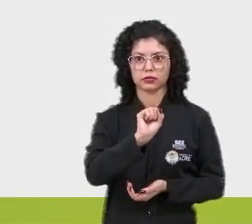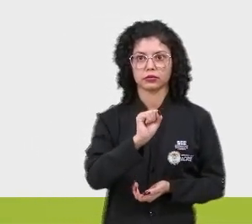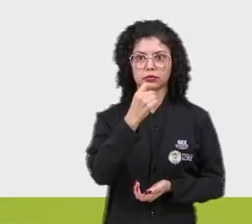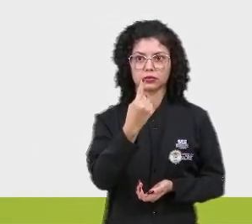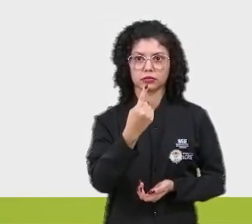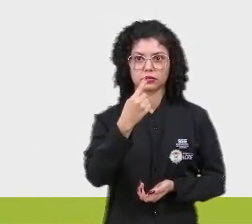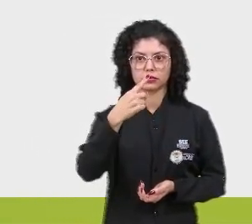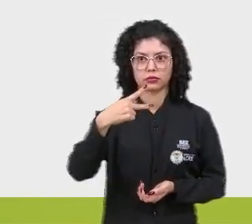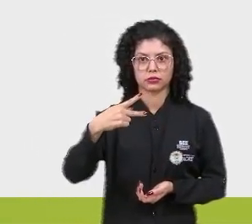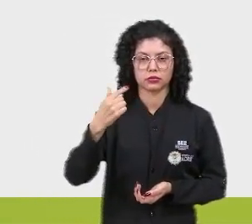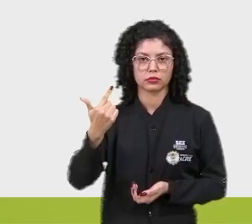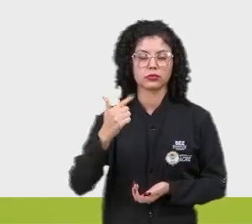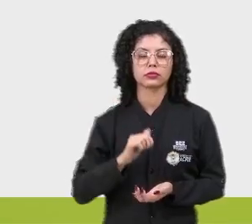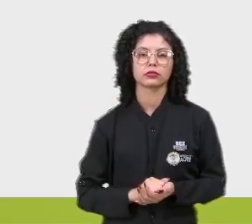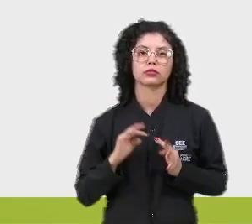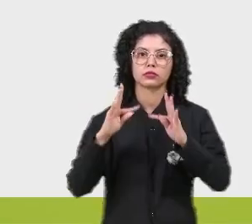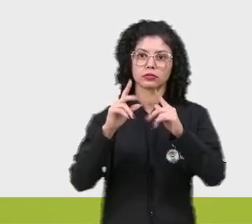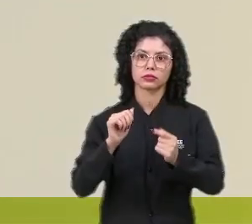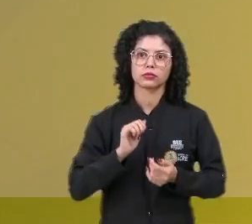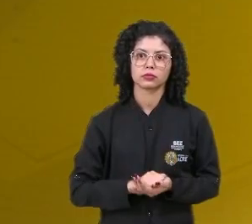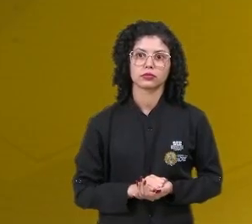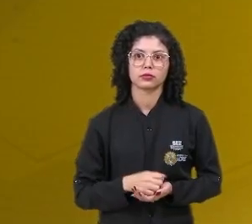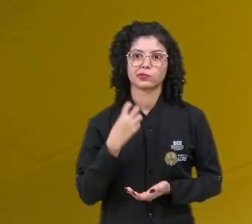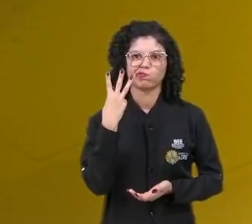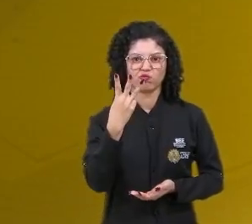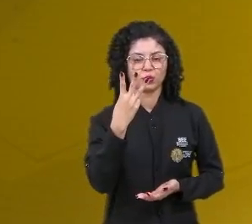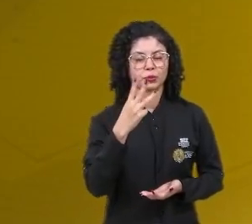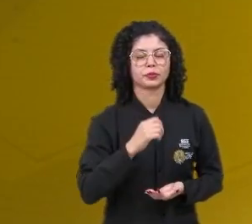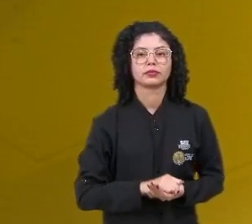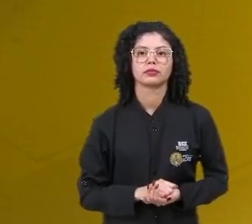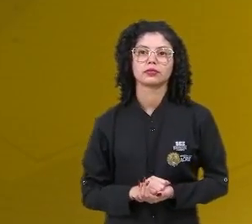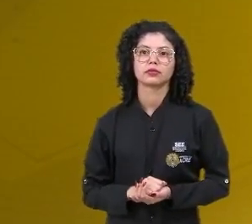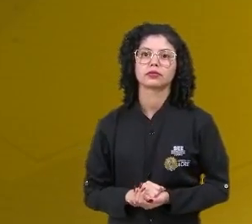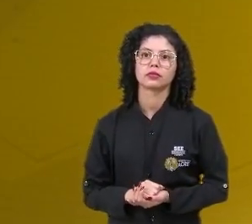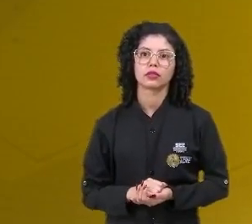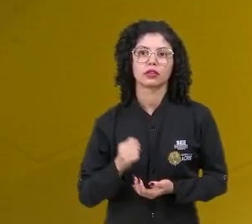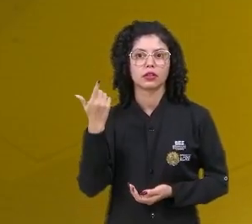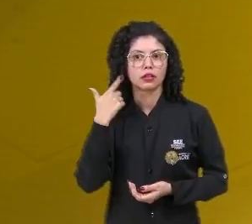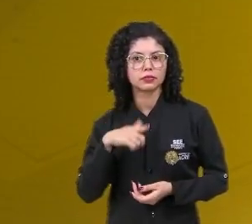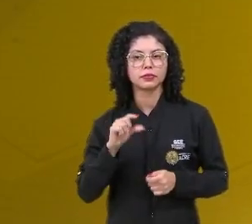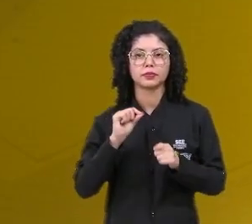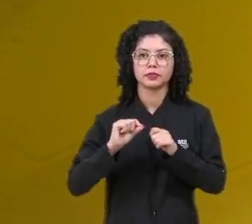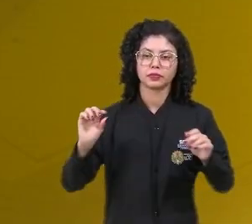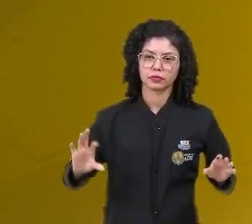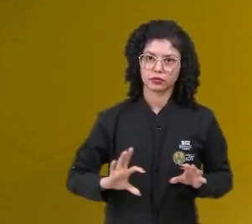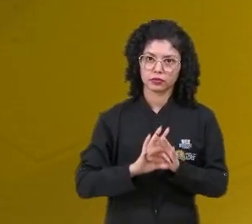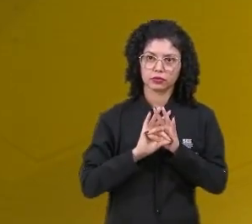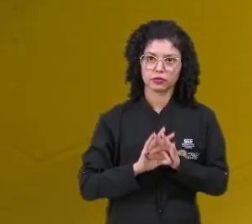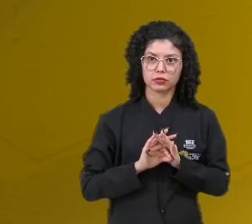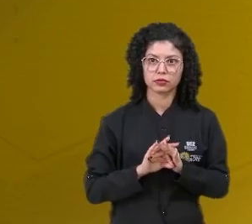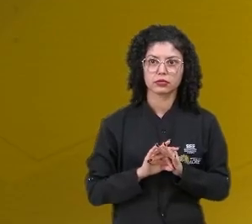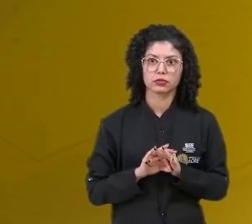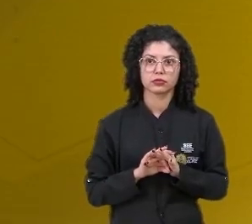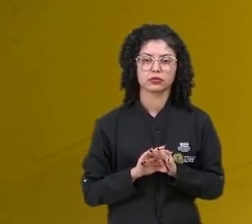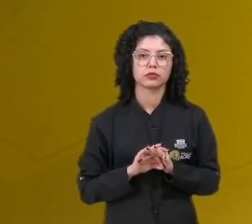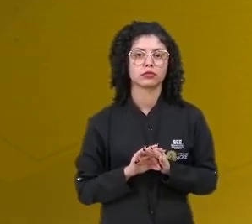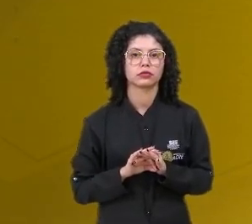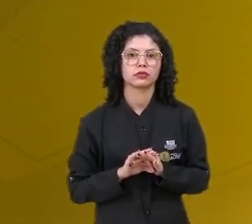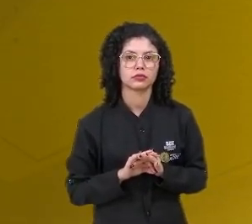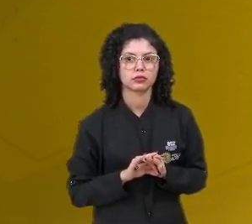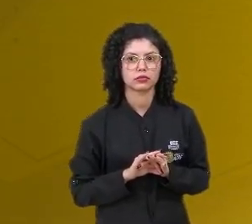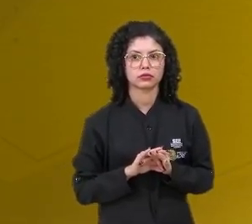S1P2, 2 mais 1, total de 3. Então, eu consegui fazer a relação aí da hibridização com um total